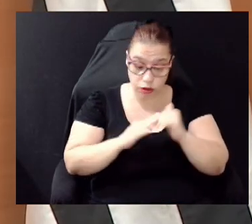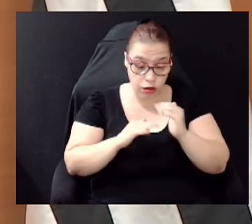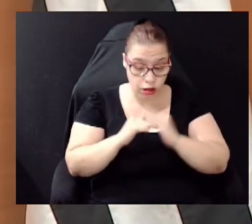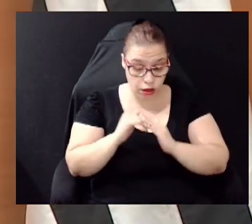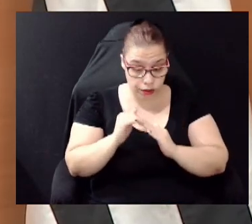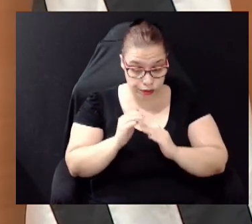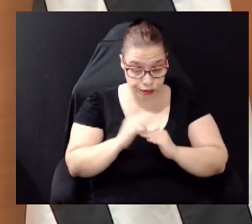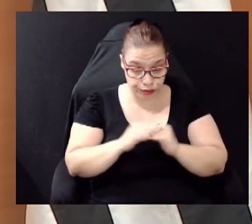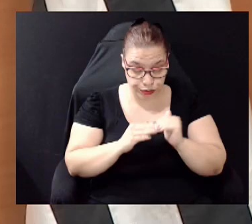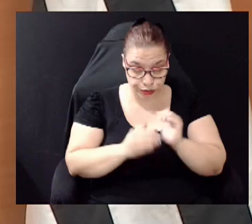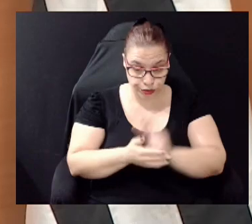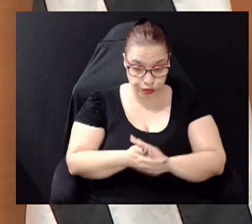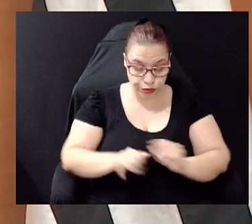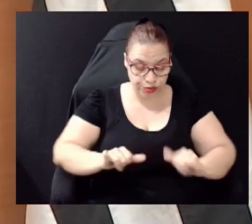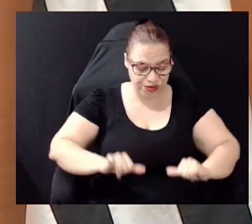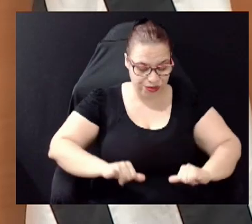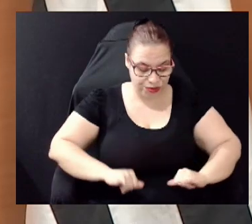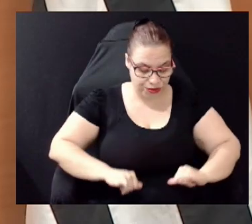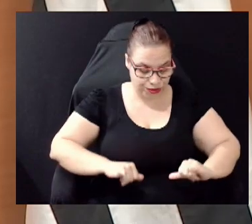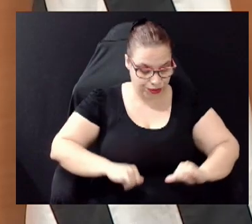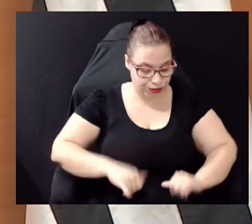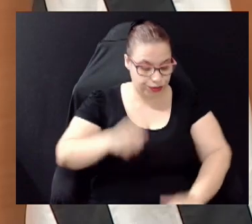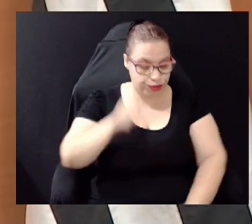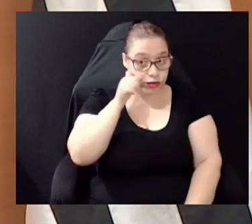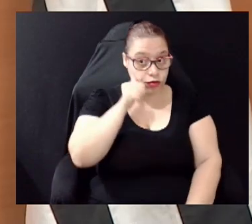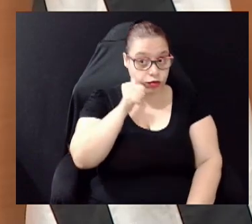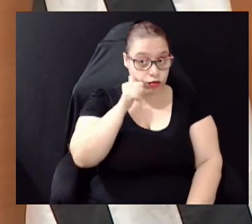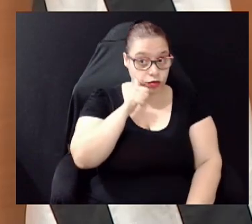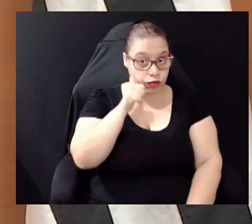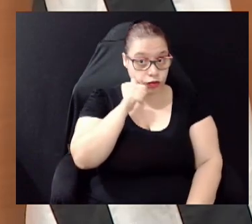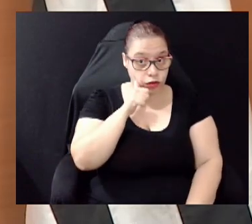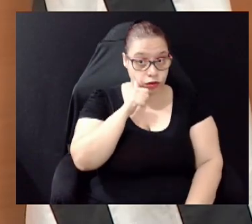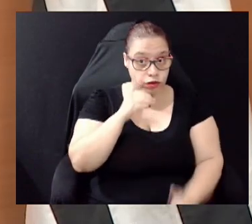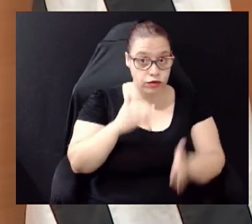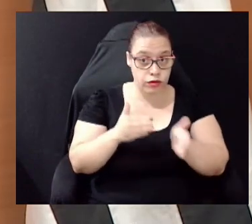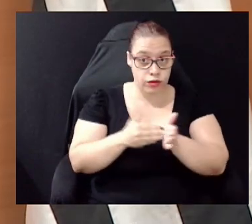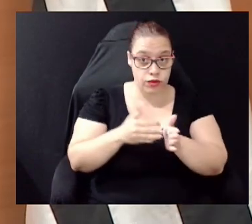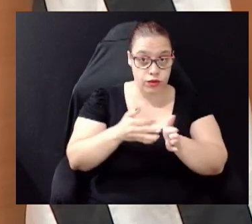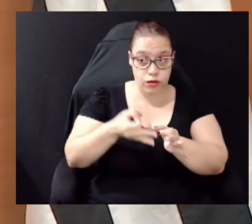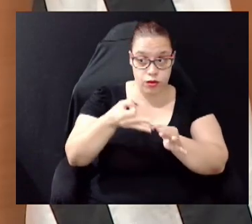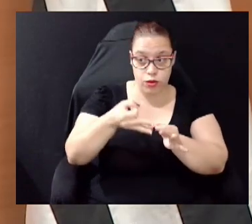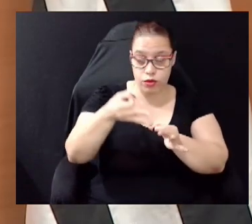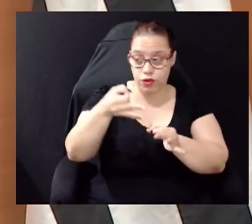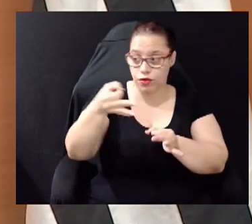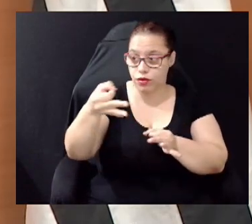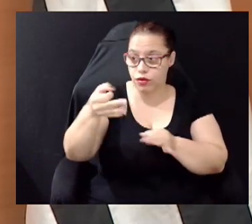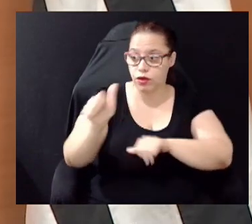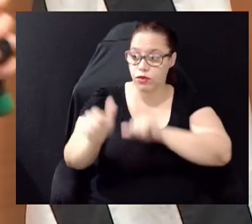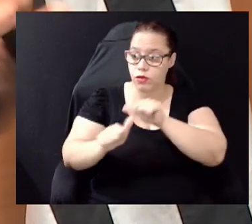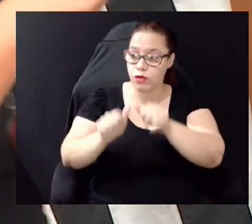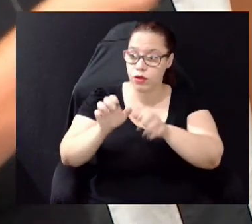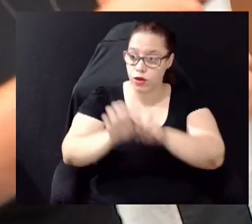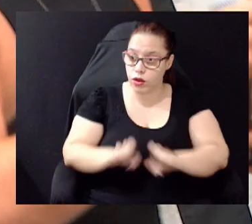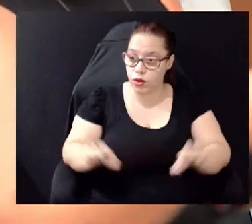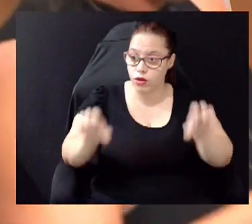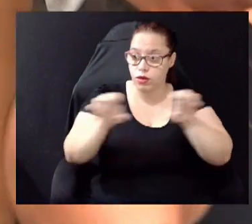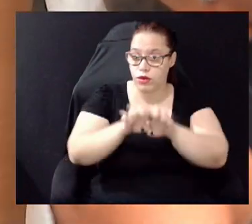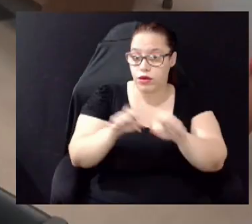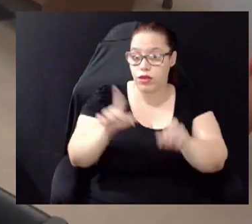sofrimento que as mulheres vão ter, mas, no limite, a solução de longo prazo só vai vir se a gente modificar essa estrutura inteira, né?